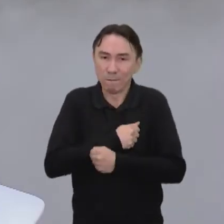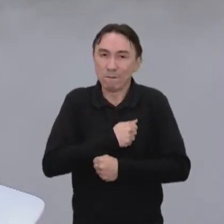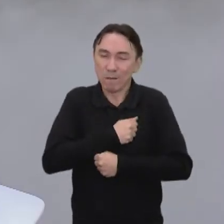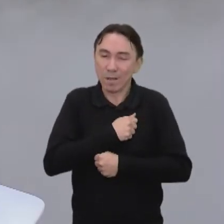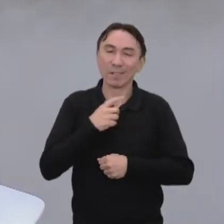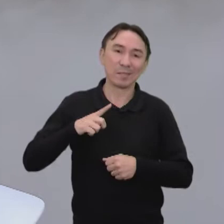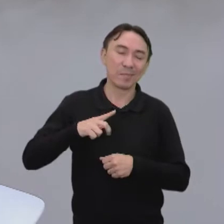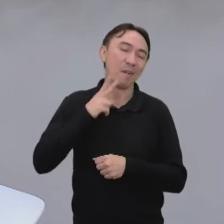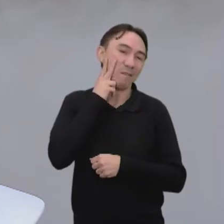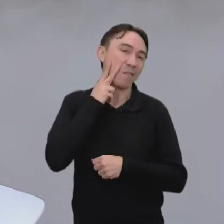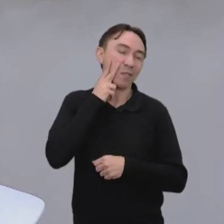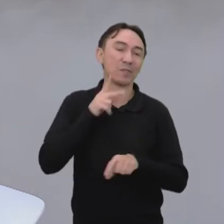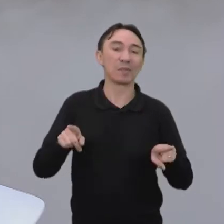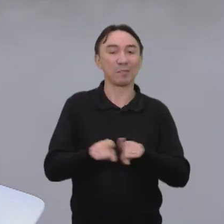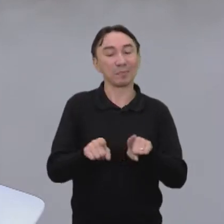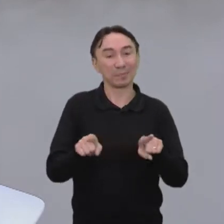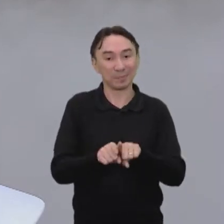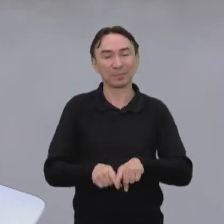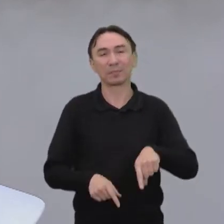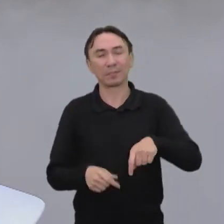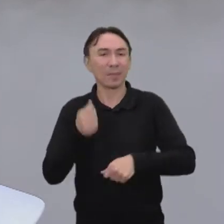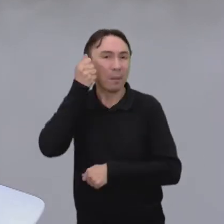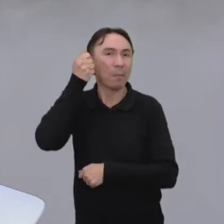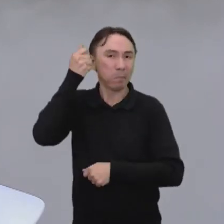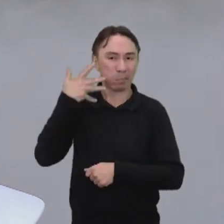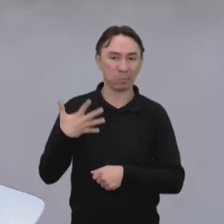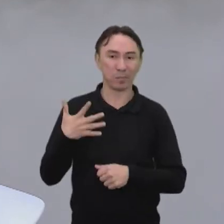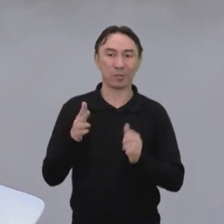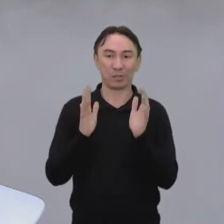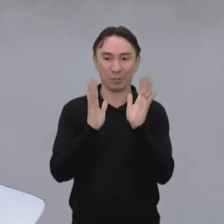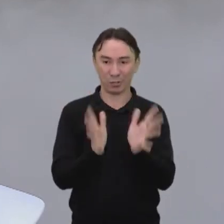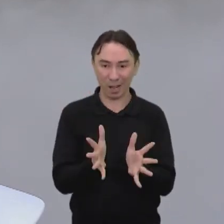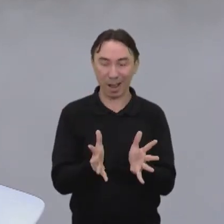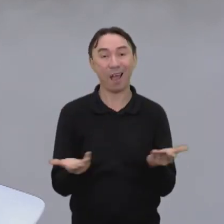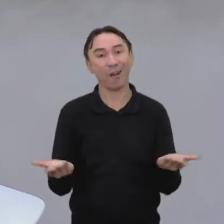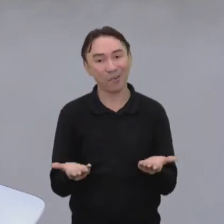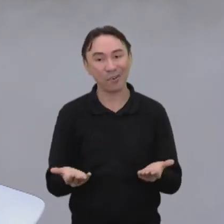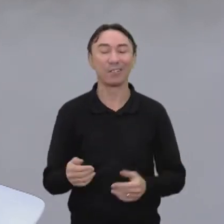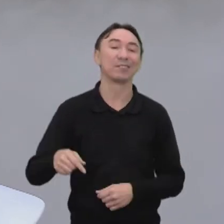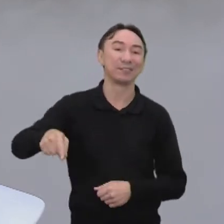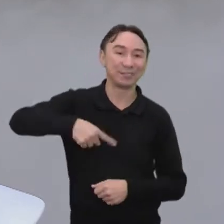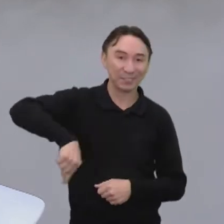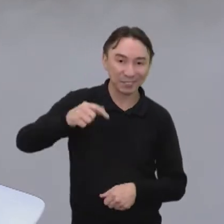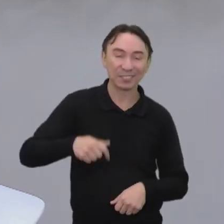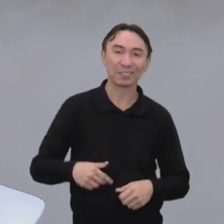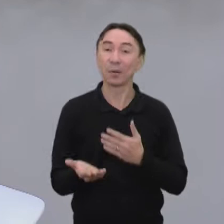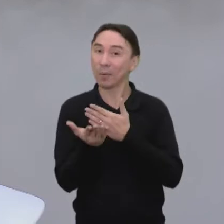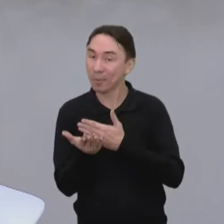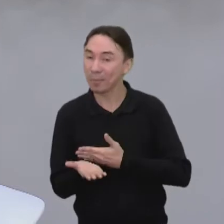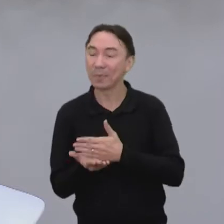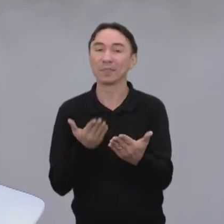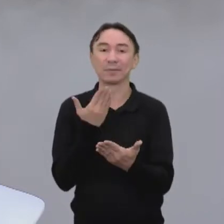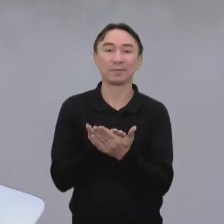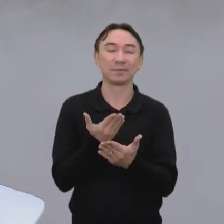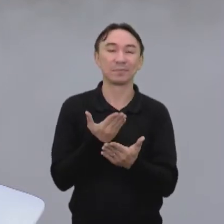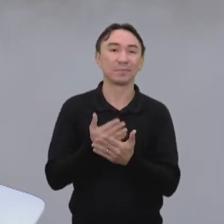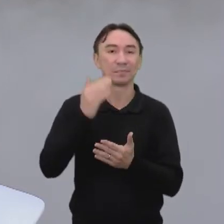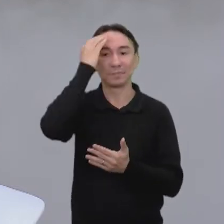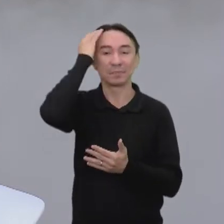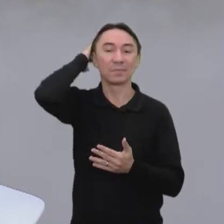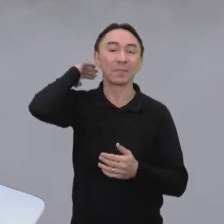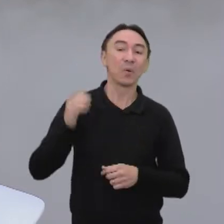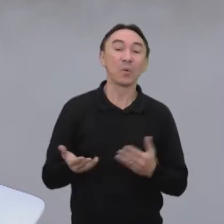né? Então aí, né, com as nossas descrições, aí agora sim a gente vai introduzir a nossa aula então de hoje,